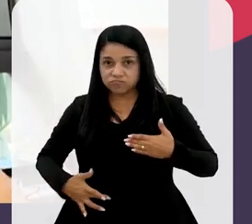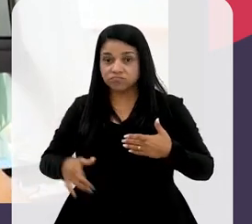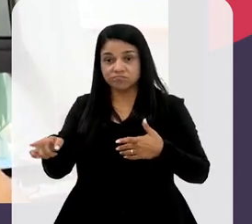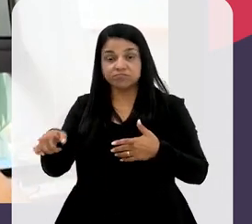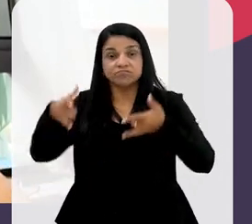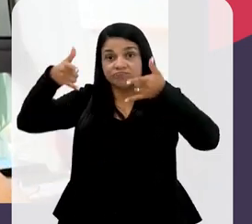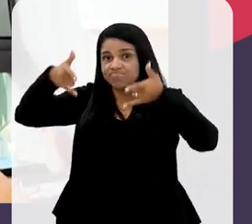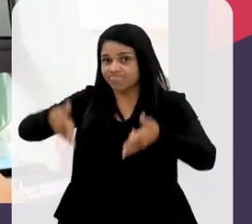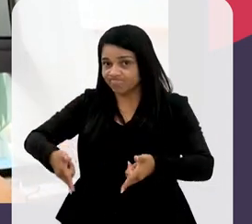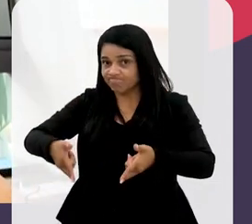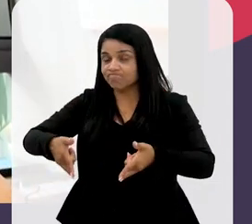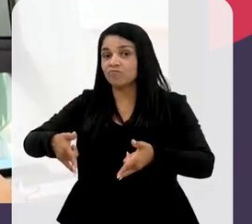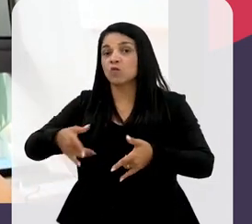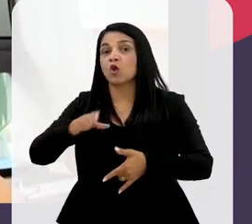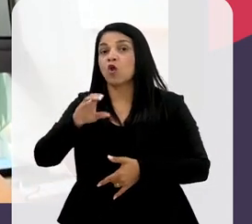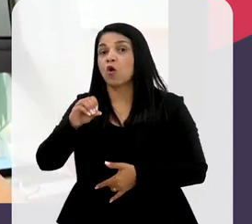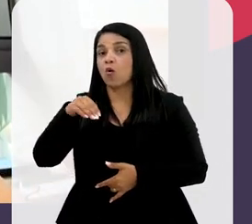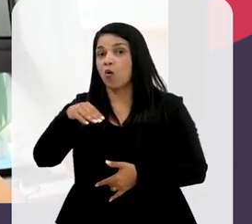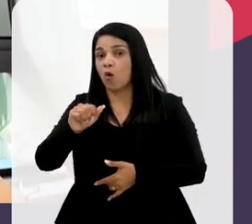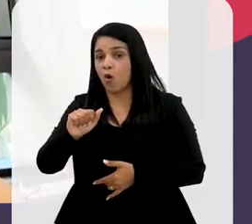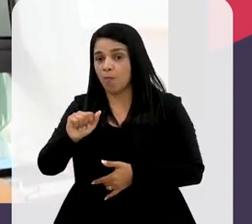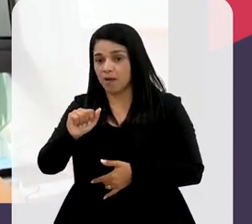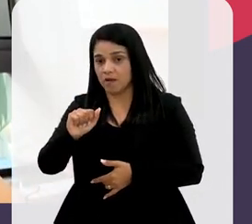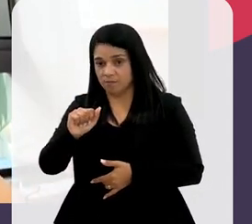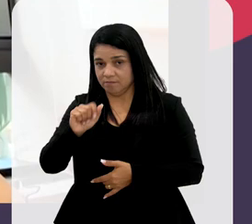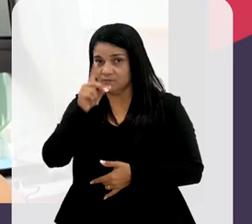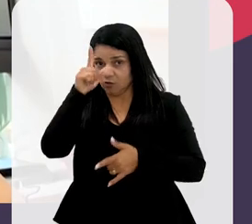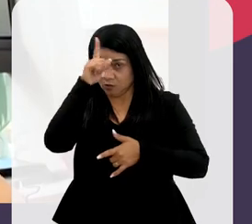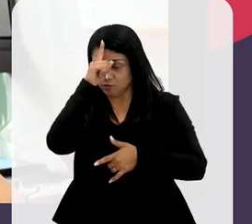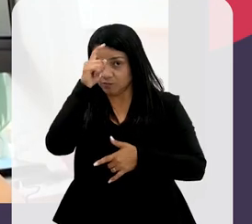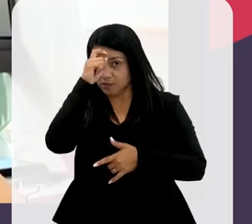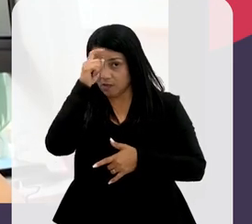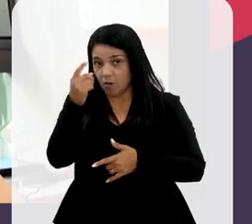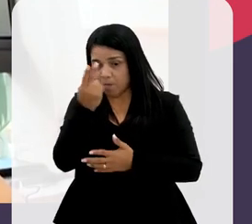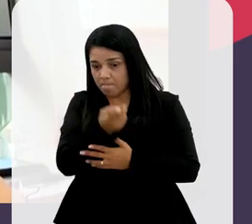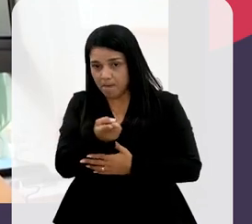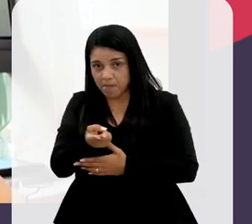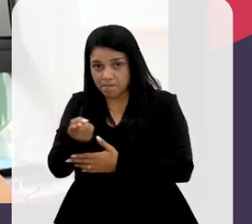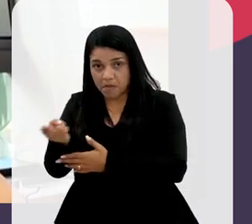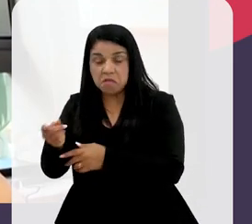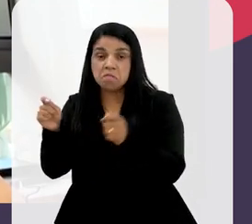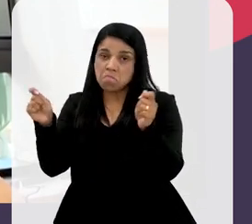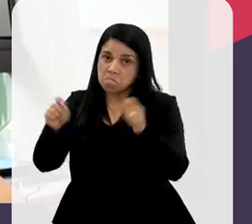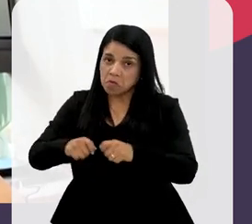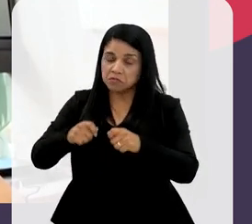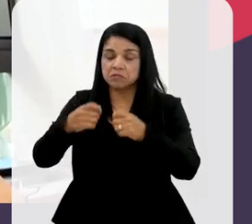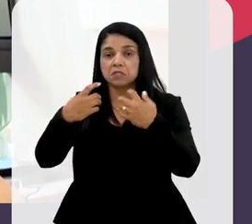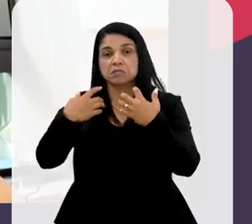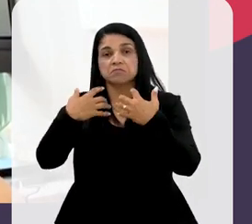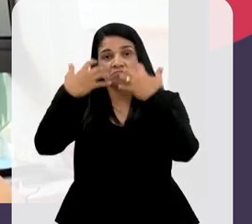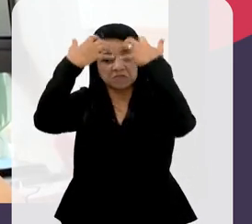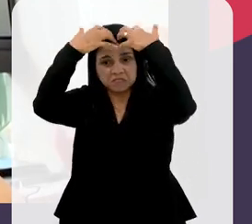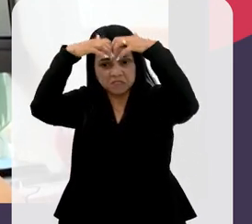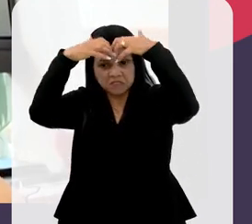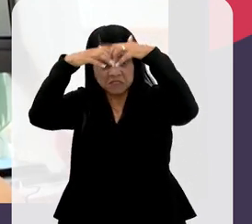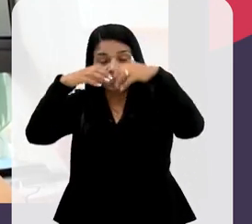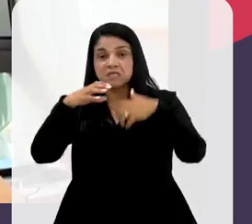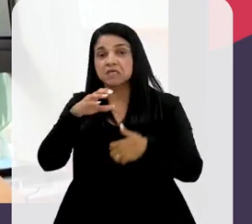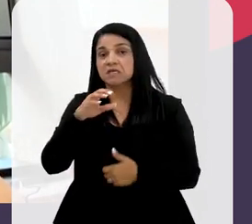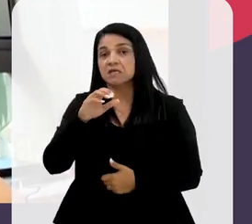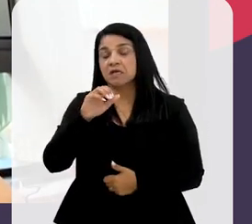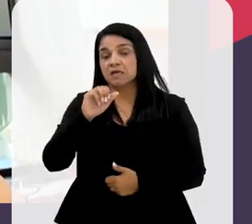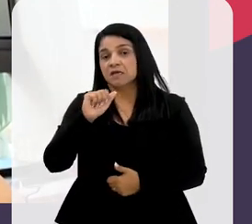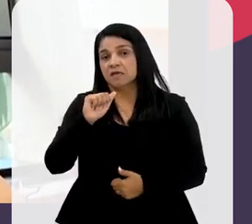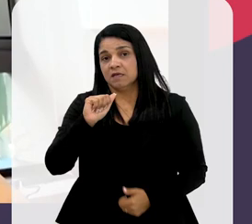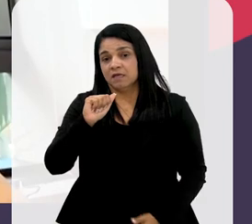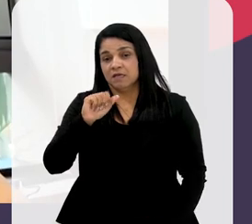ficar em coma. Talvez ele tenha tido, não sei como falar, não tem como a gente identificar agora, mas ele pode ter tido uma encefalite, ele pode ter